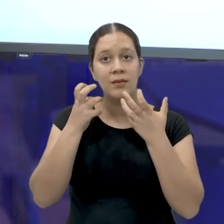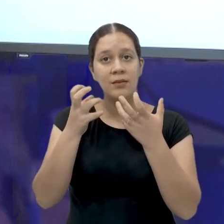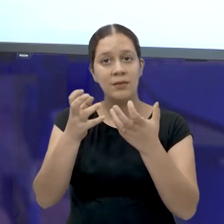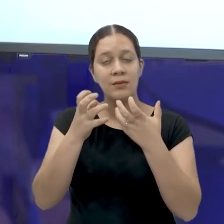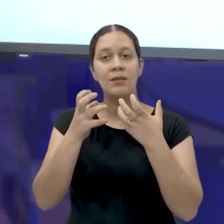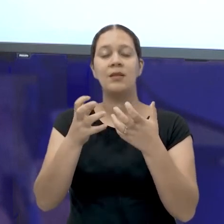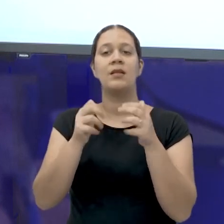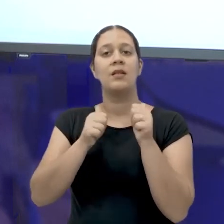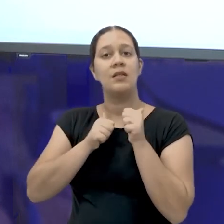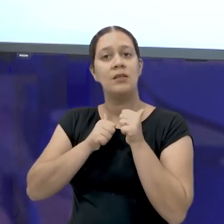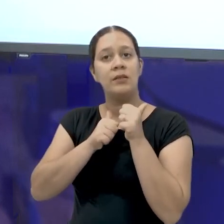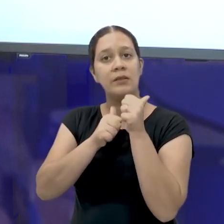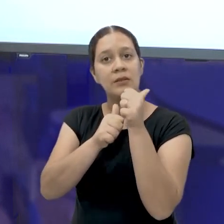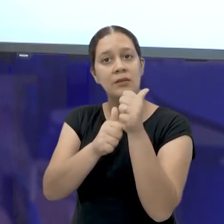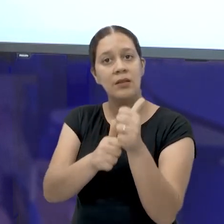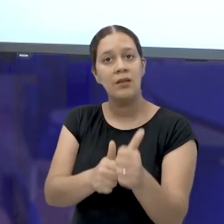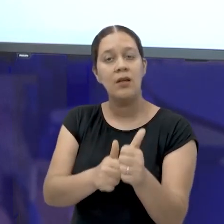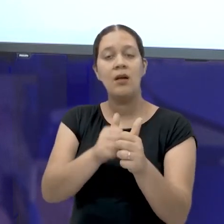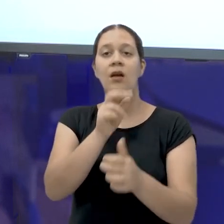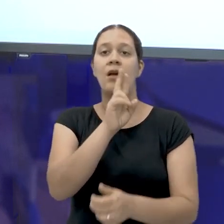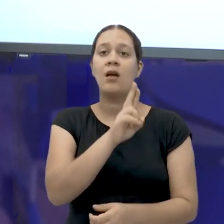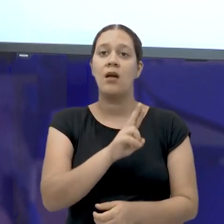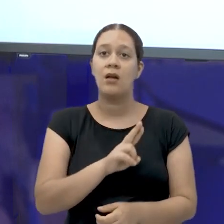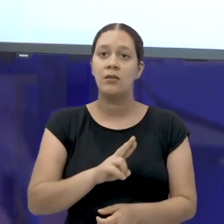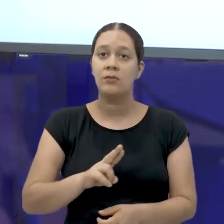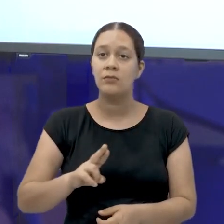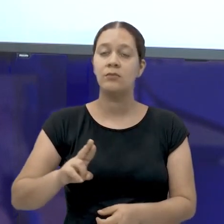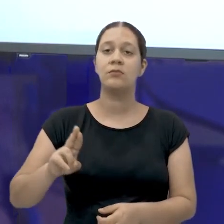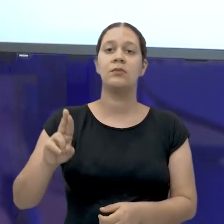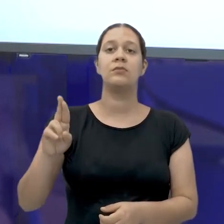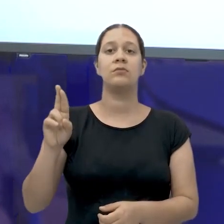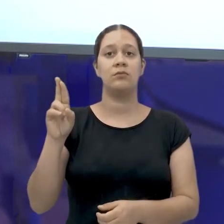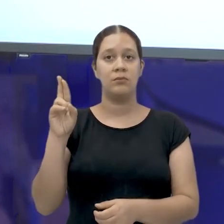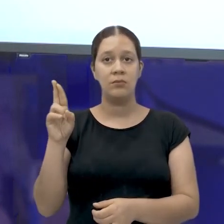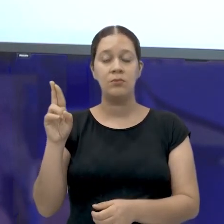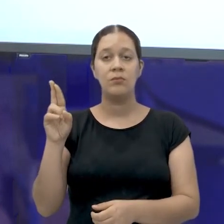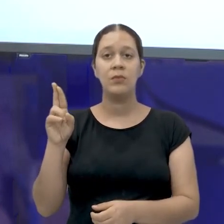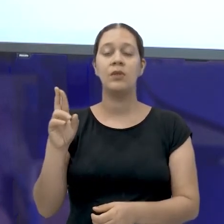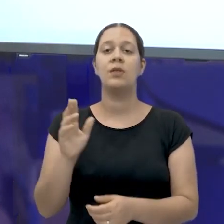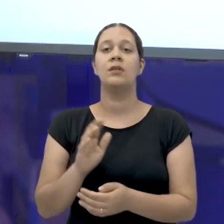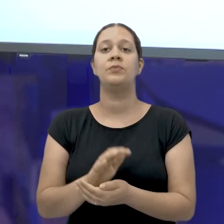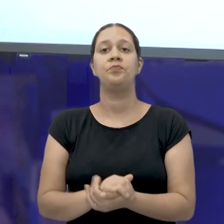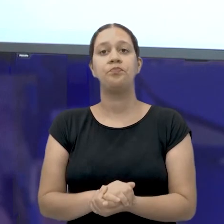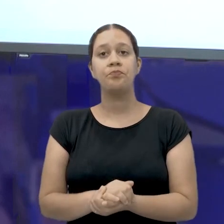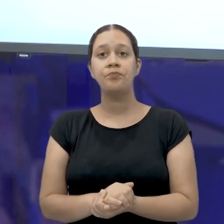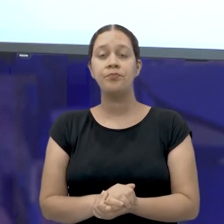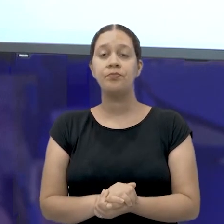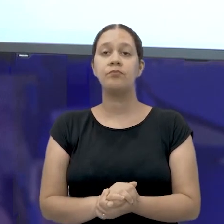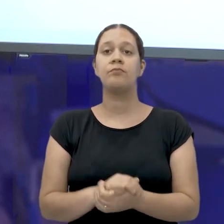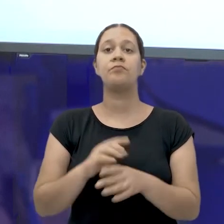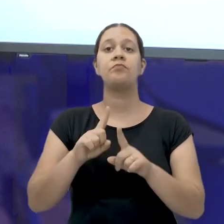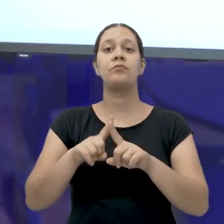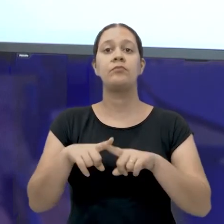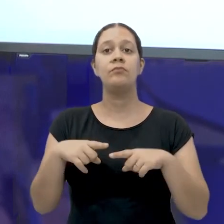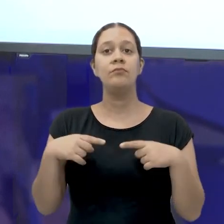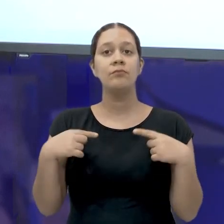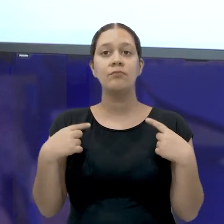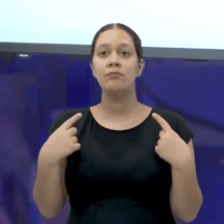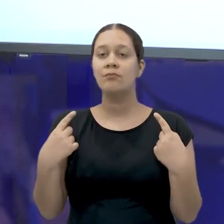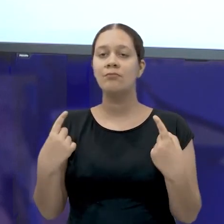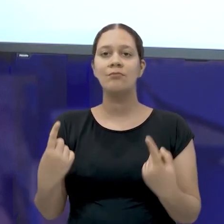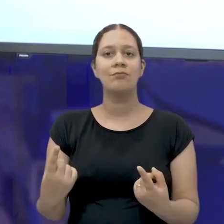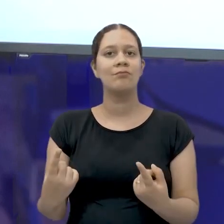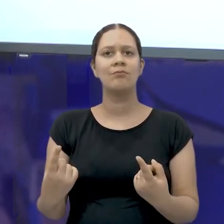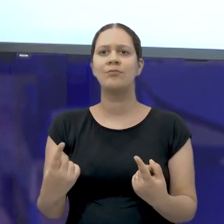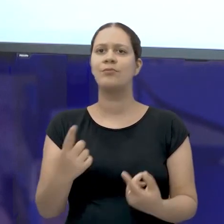querem conhecer aquela doutrina, aquela determinada religião, etc. e tal, mas isso não dá